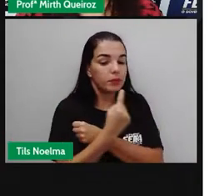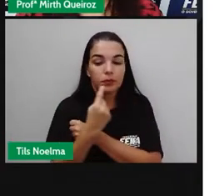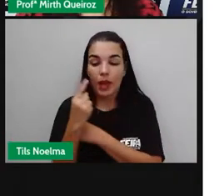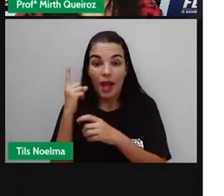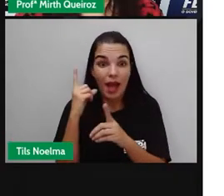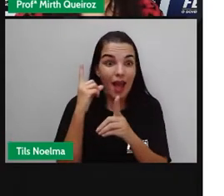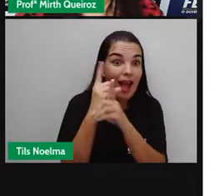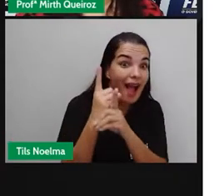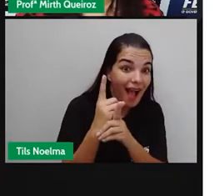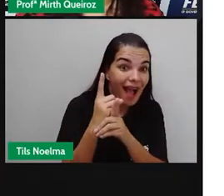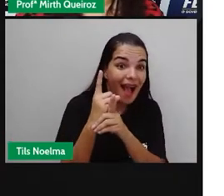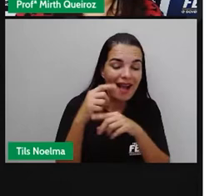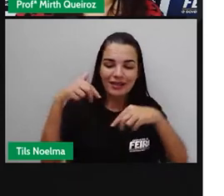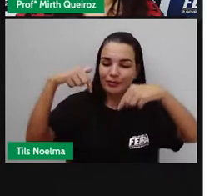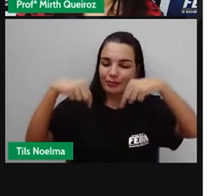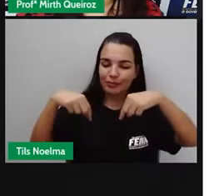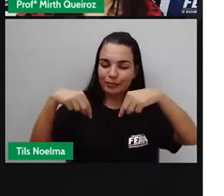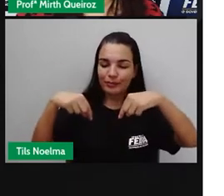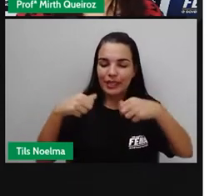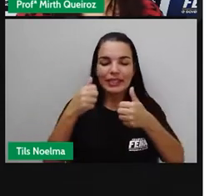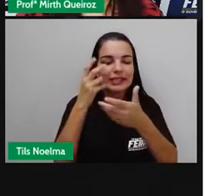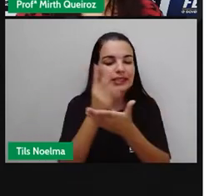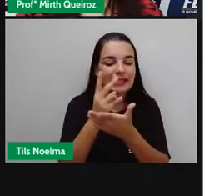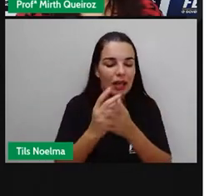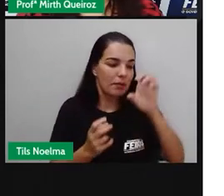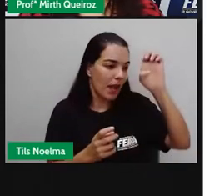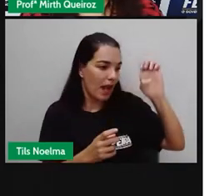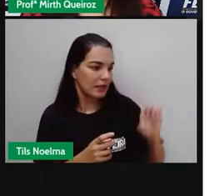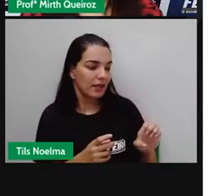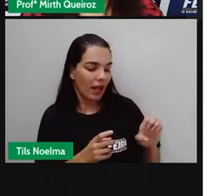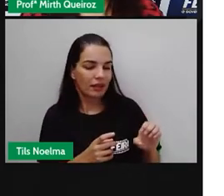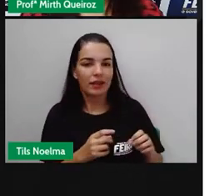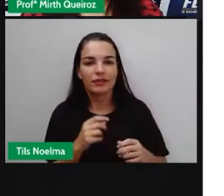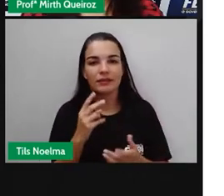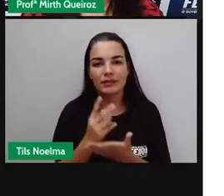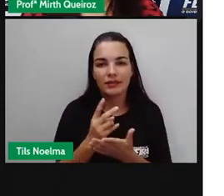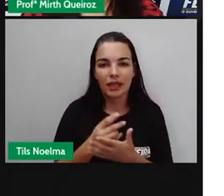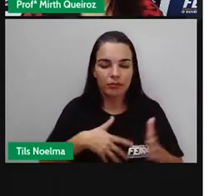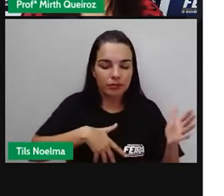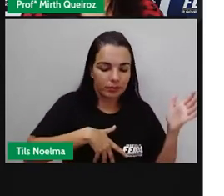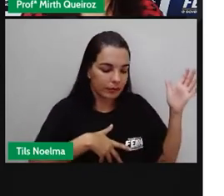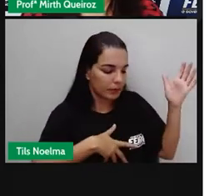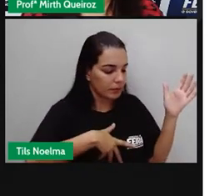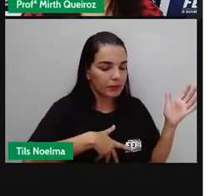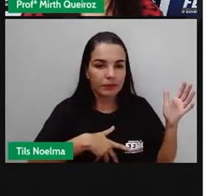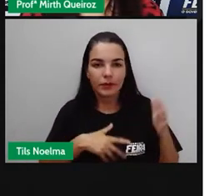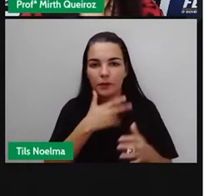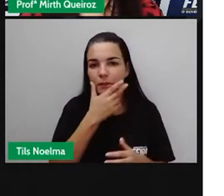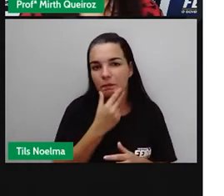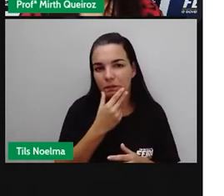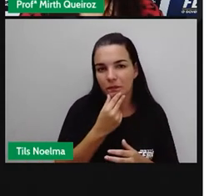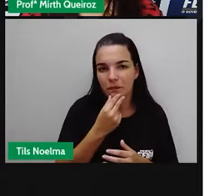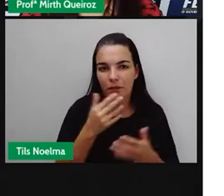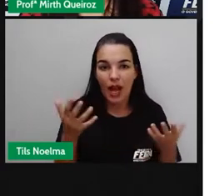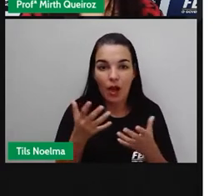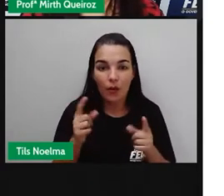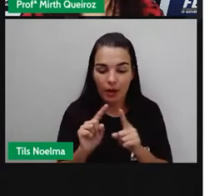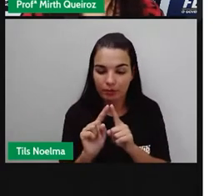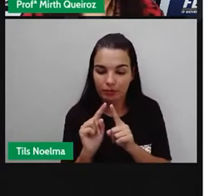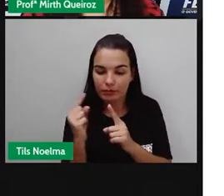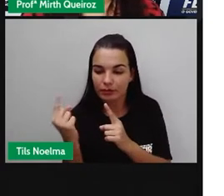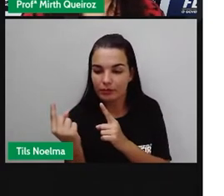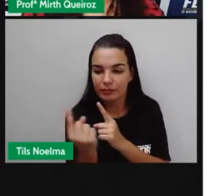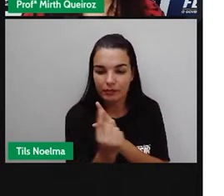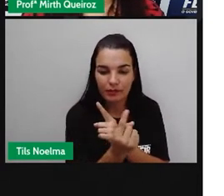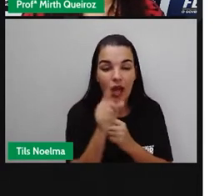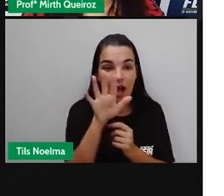seu par, parando à esquerda do seu cavalheiro, que é quando eles estão procurando aí. Caracol!